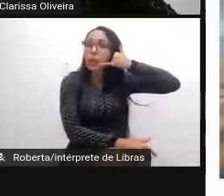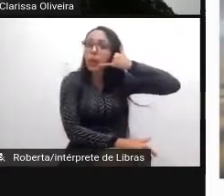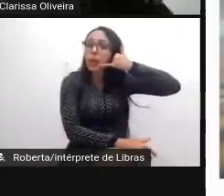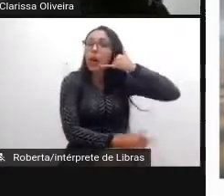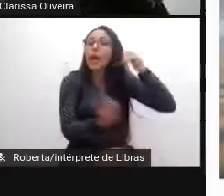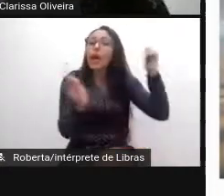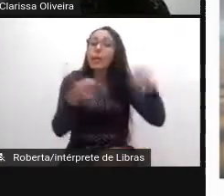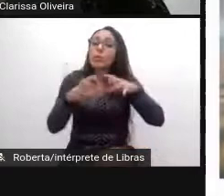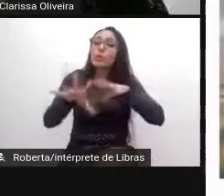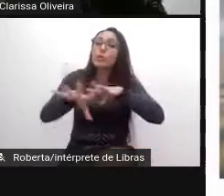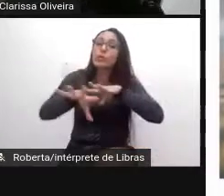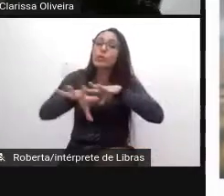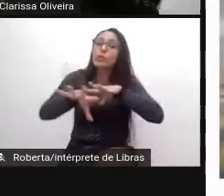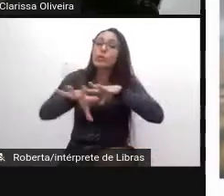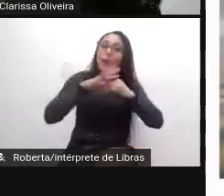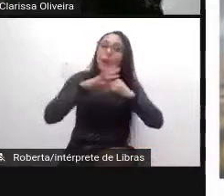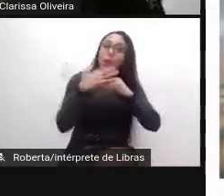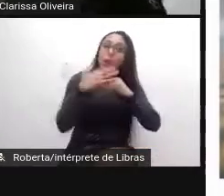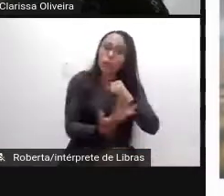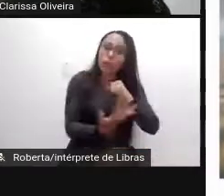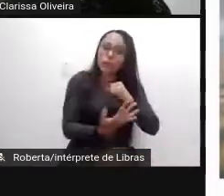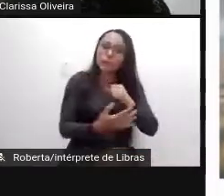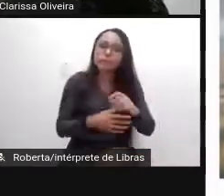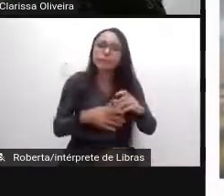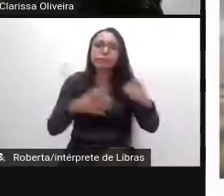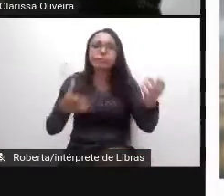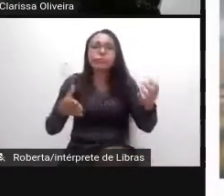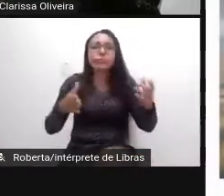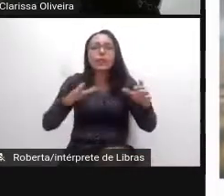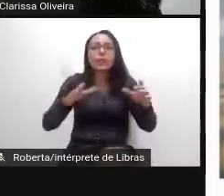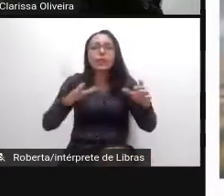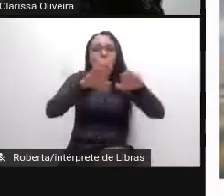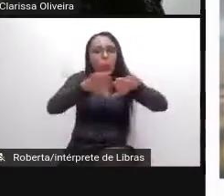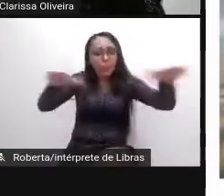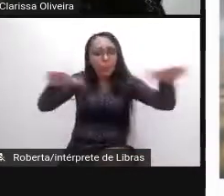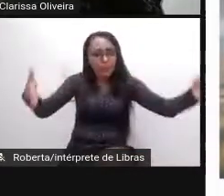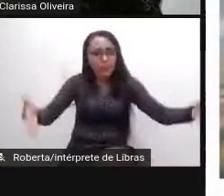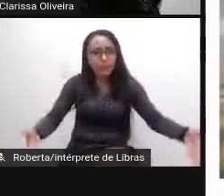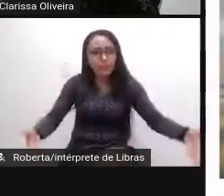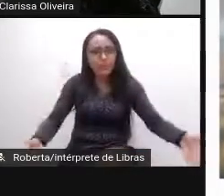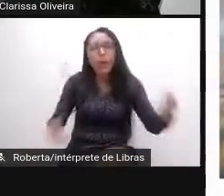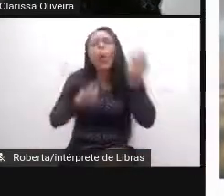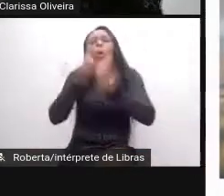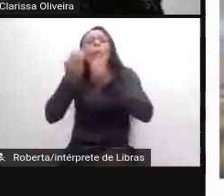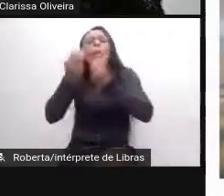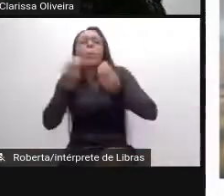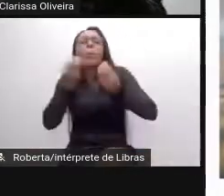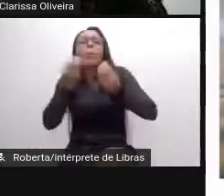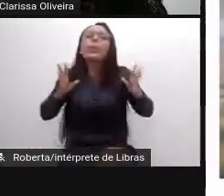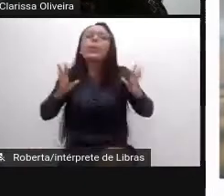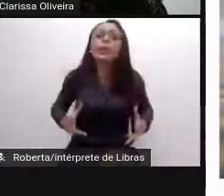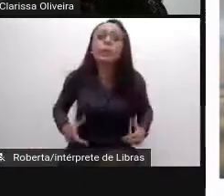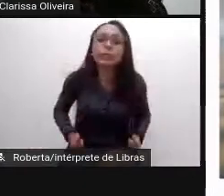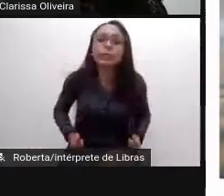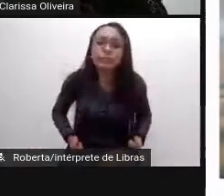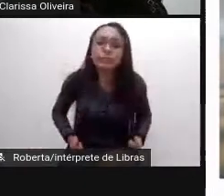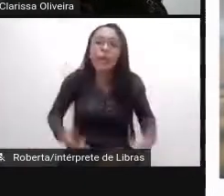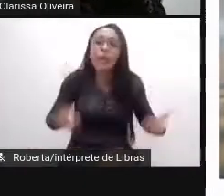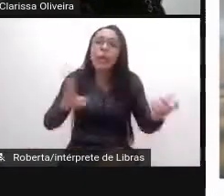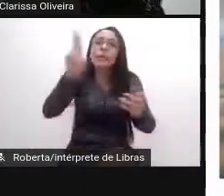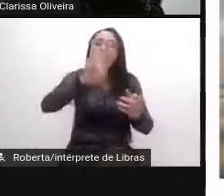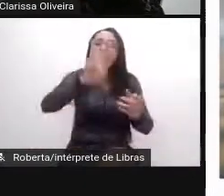E as superfícies, uma maçaneta, uma mesa, como é que eu posso limpar isso? Você pode utilizar